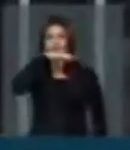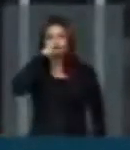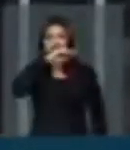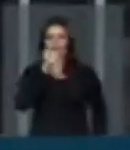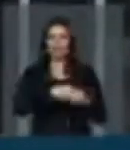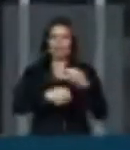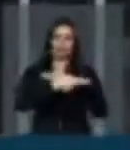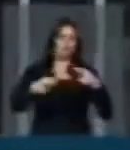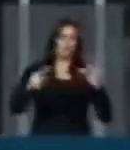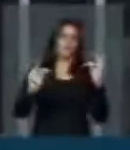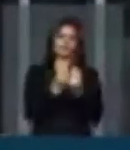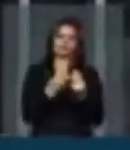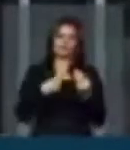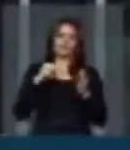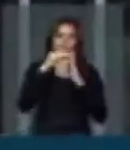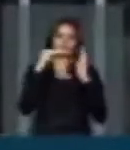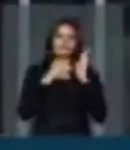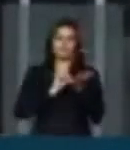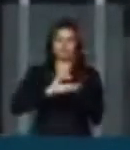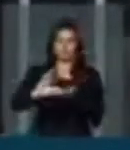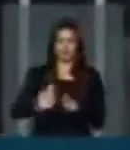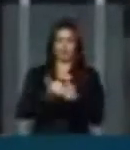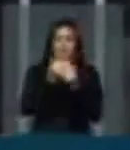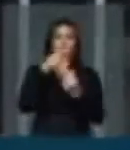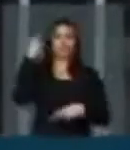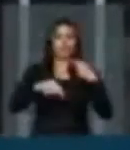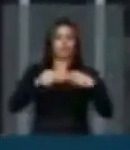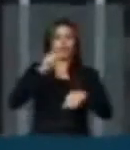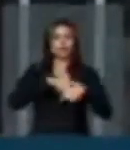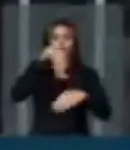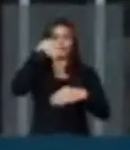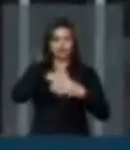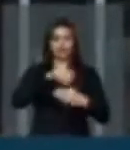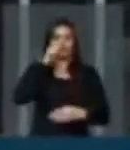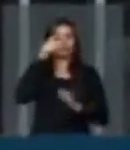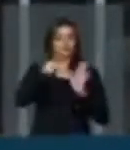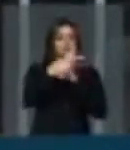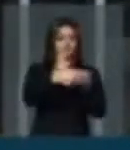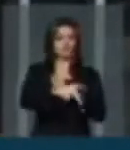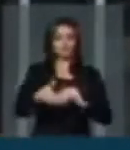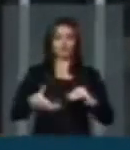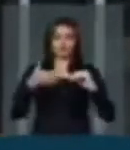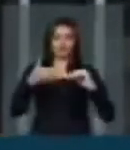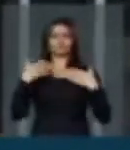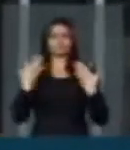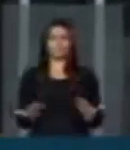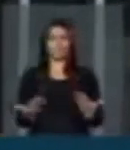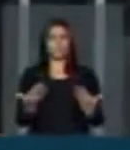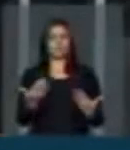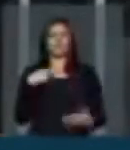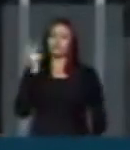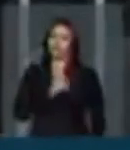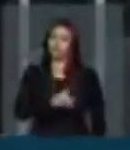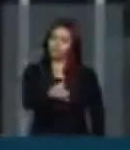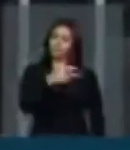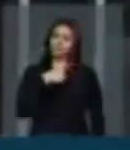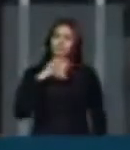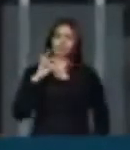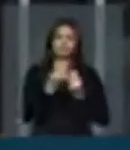controle e liberação de emendas parlamentares na hora das votações de seus interesses no Congresso Nacional. Enfim, insistem